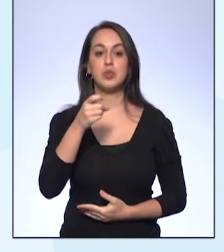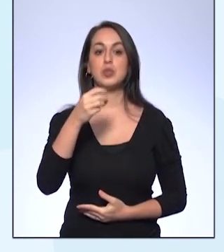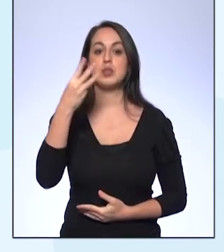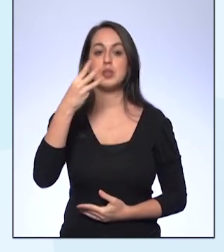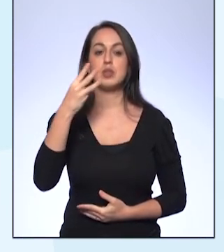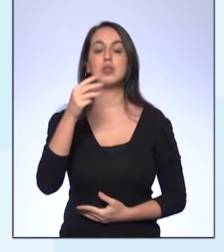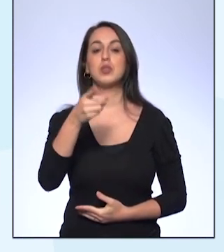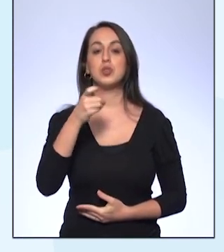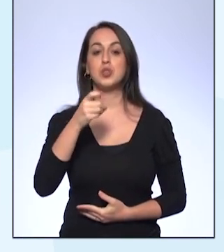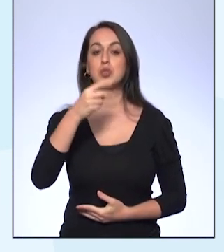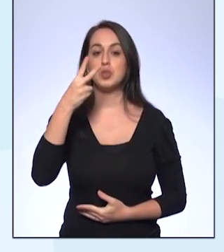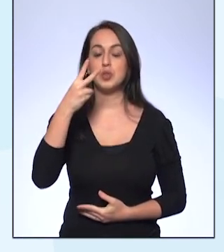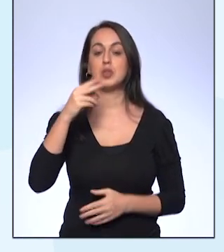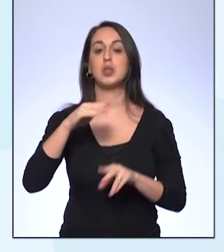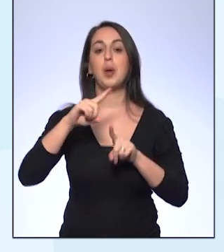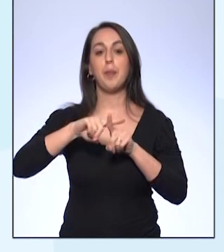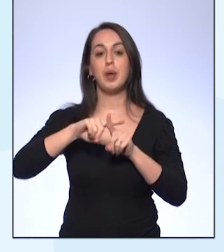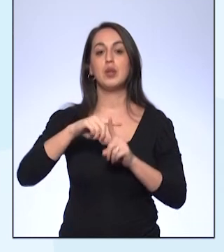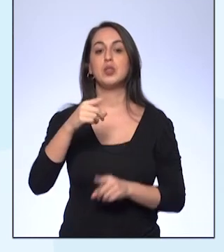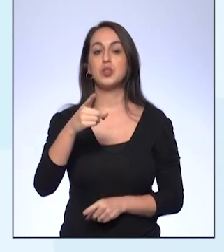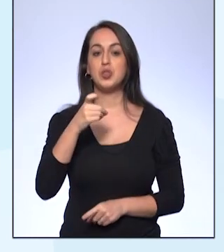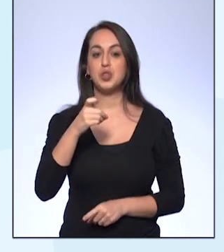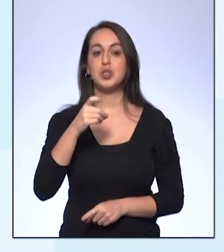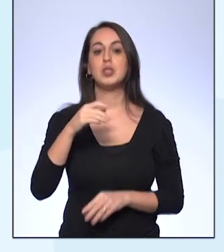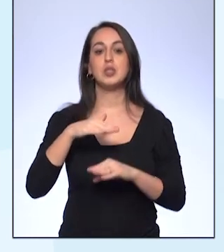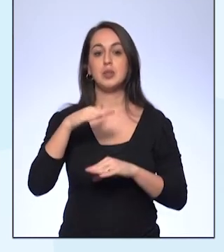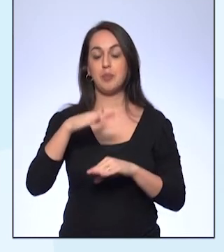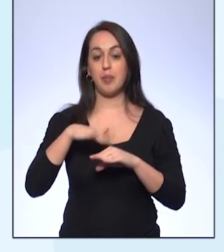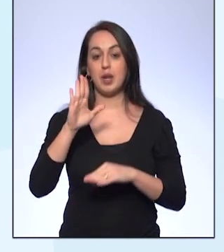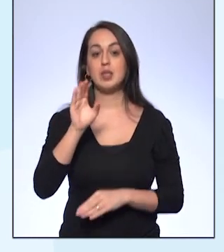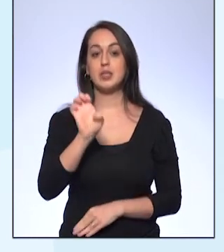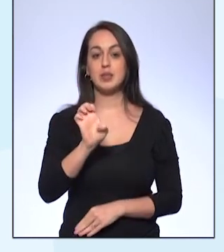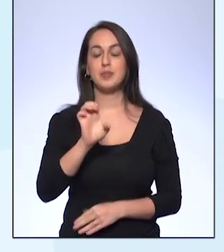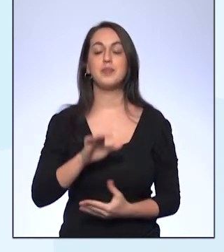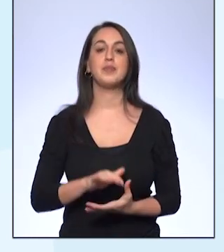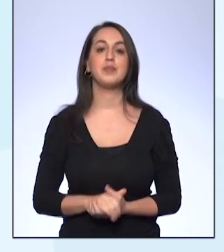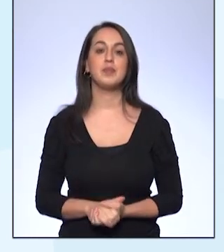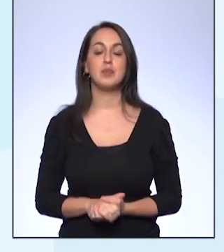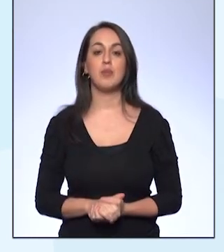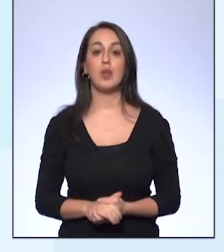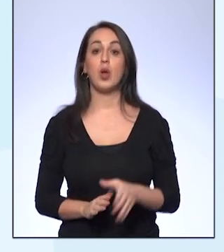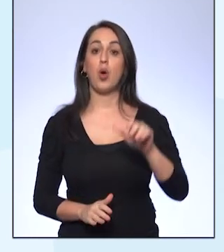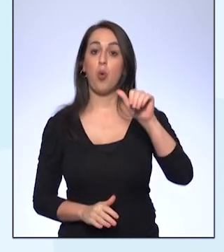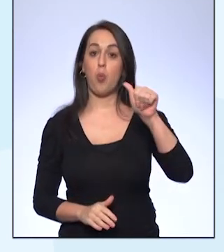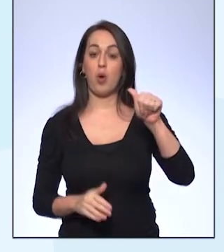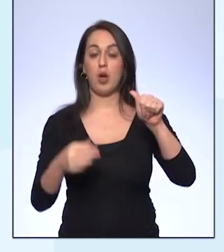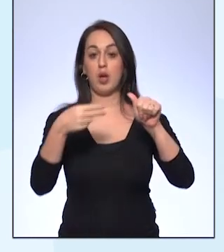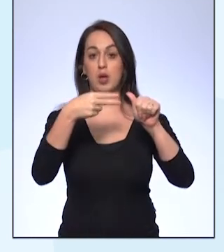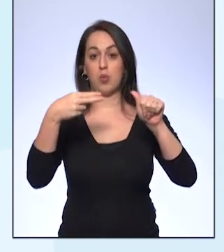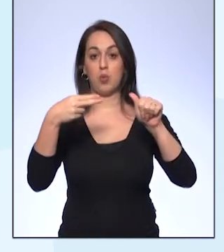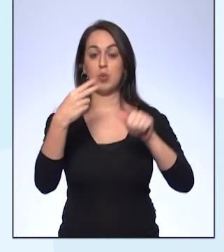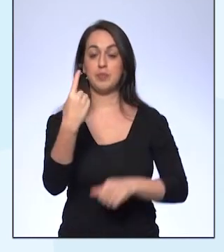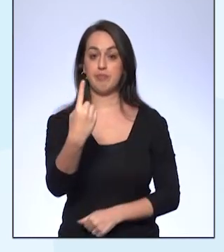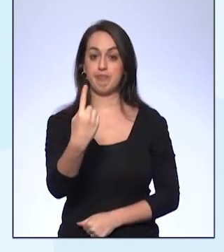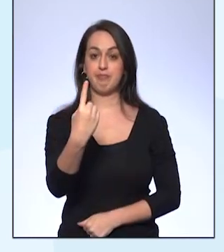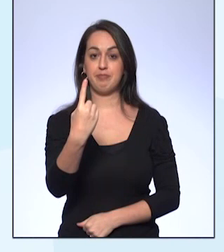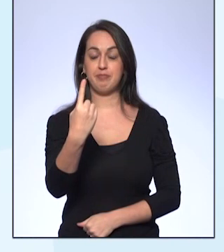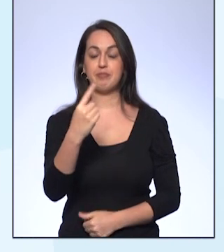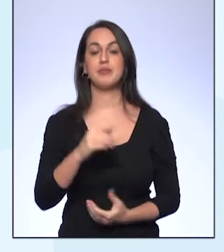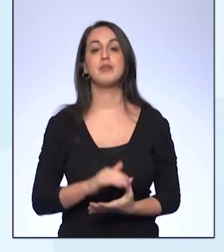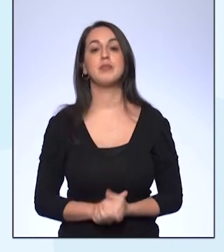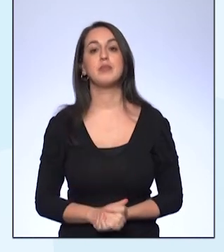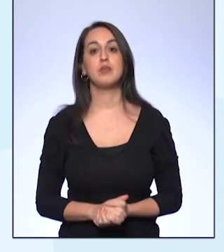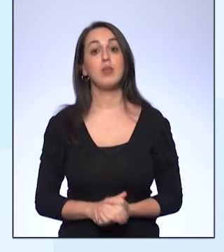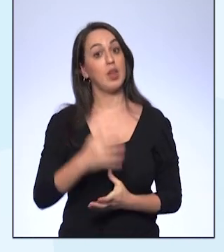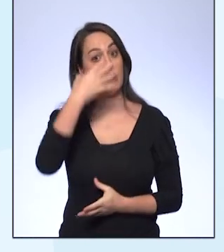cx quadrado mais dx mais e, com o a igual a 1. Ok? Não